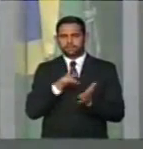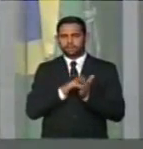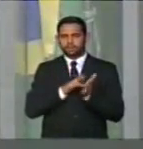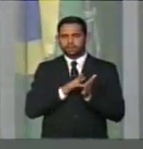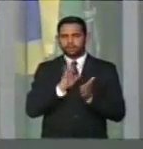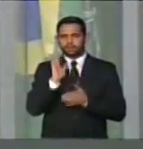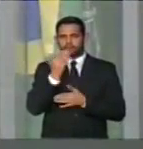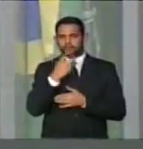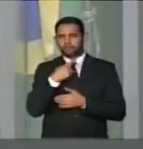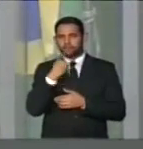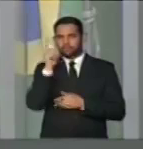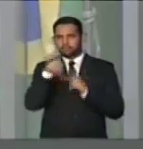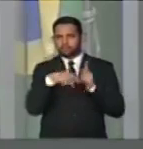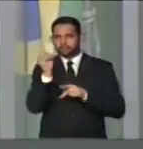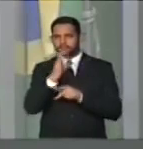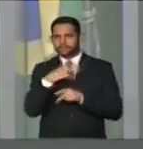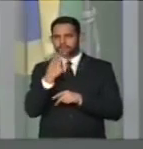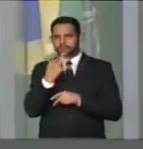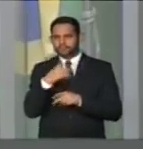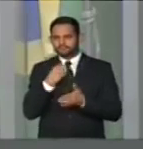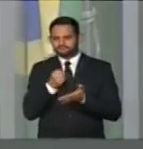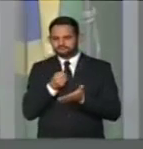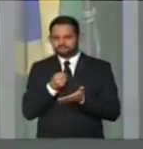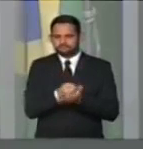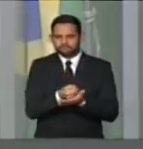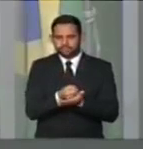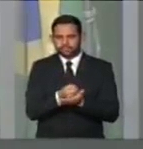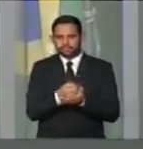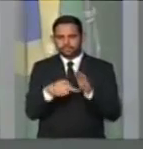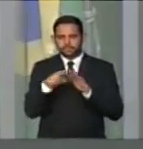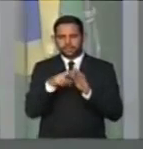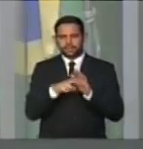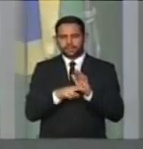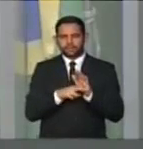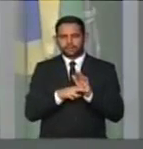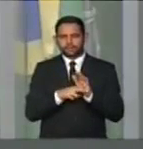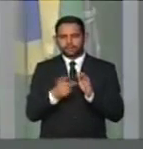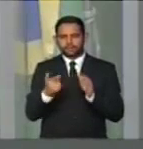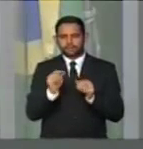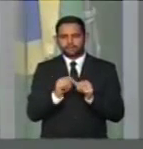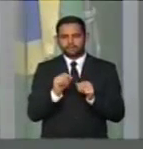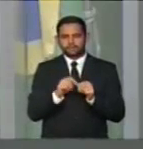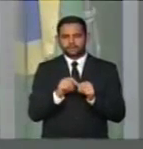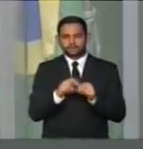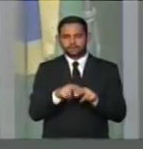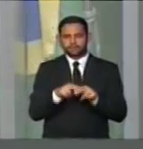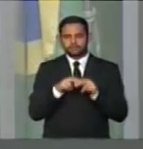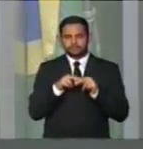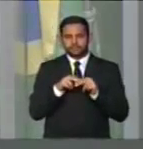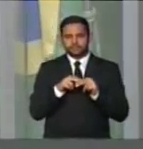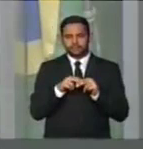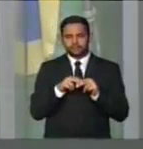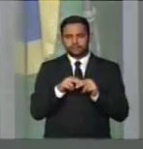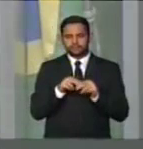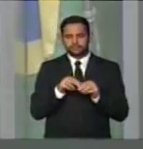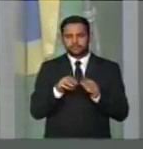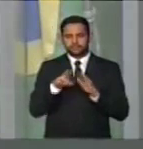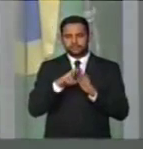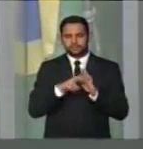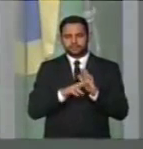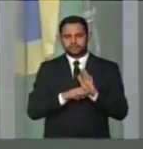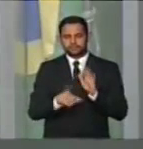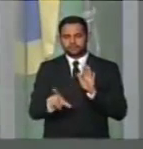brasileiro. Querem nos impor uma regra que não fere apenas